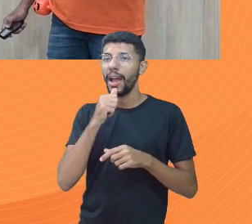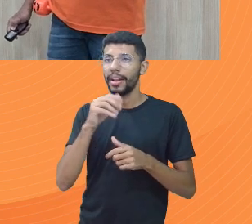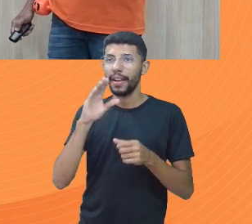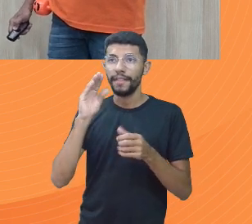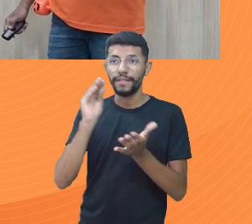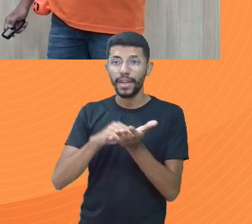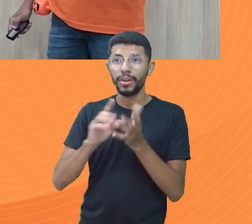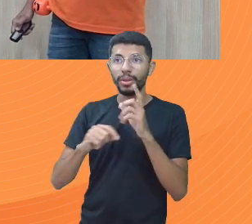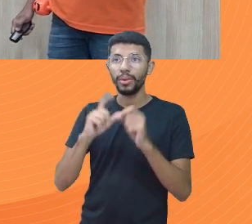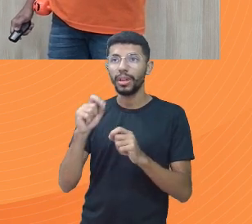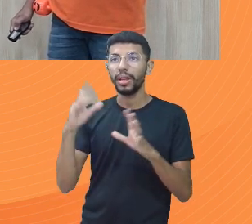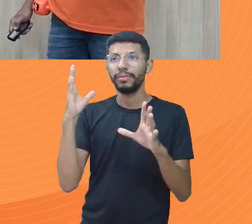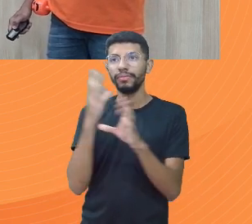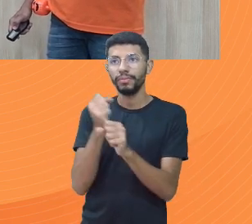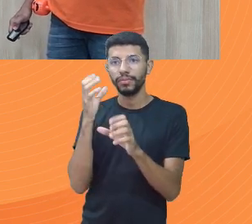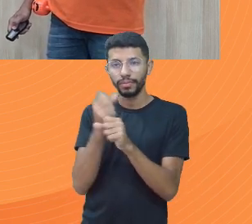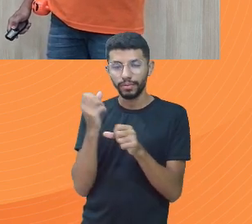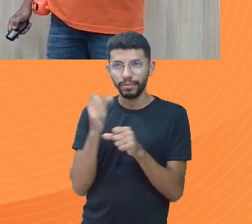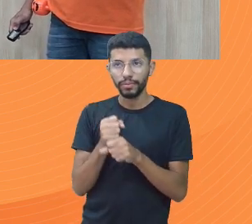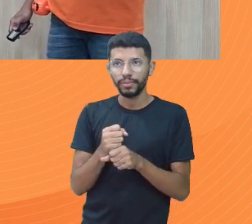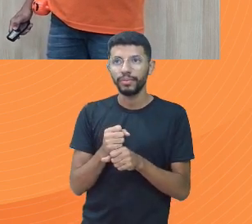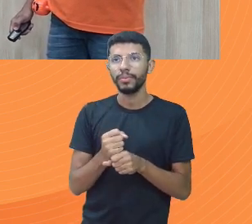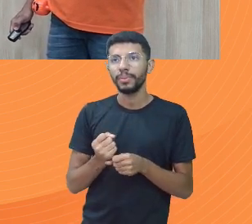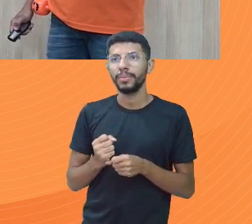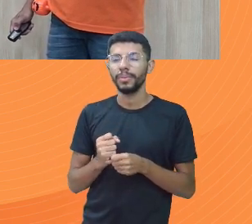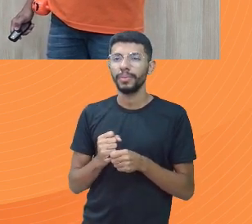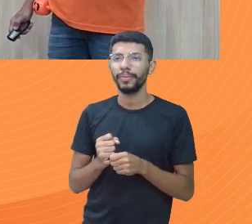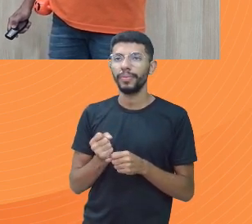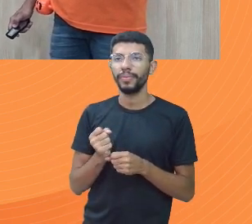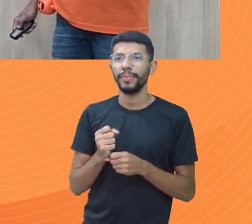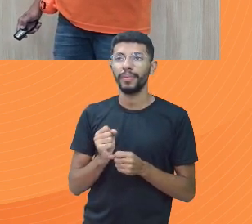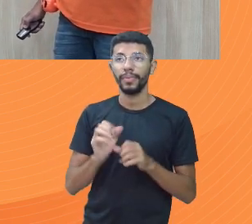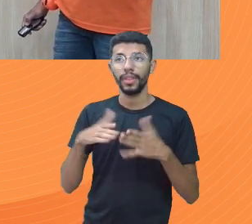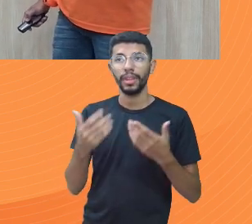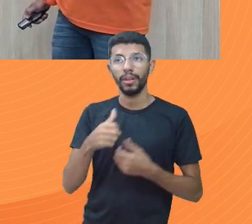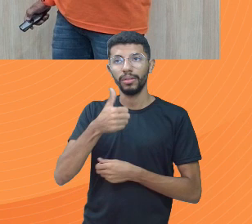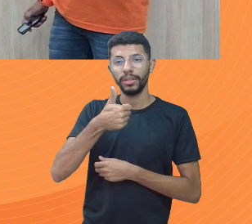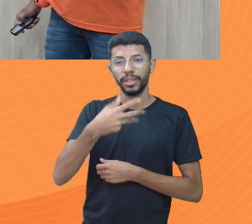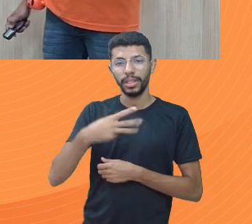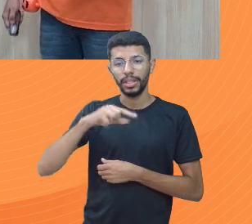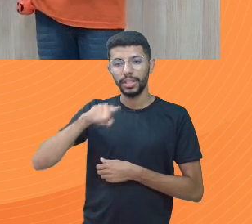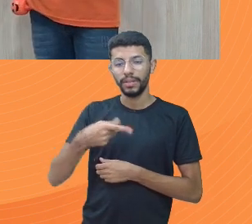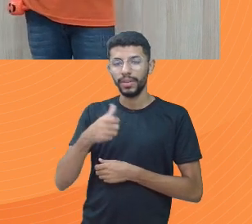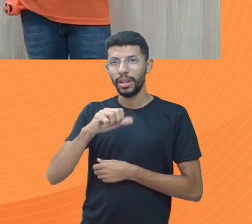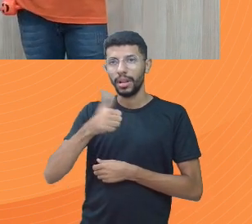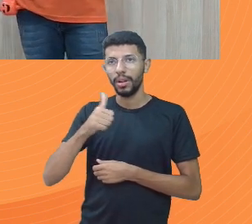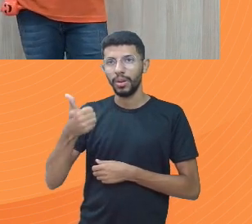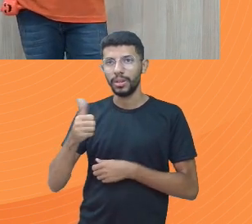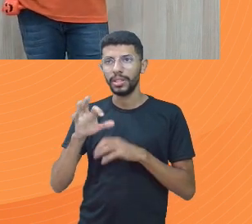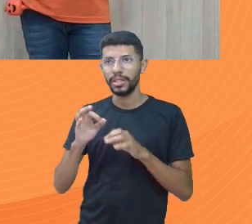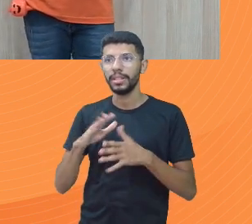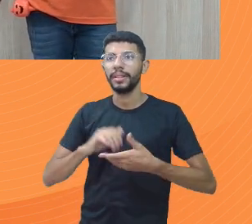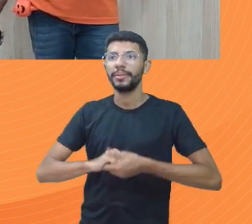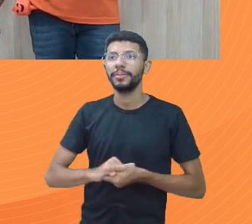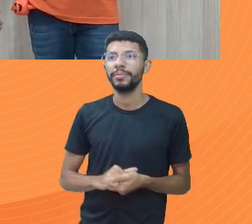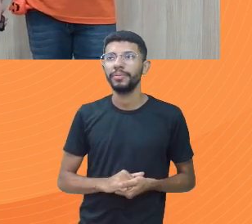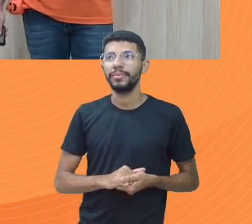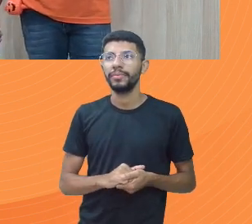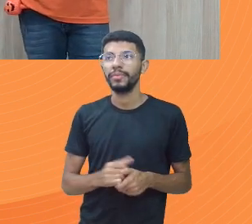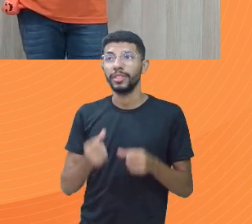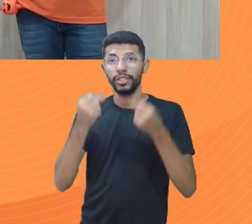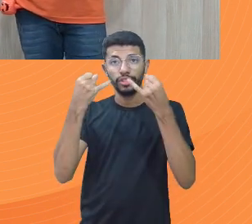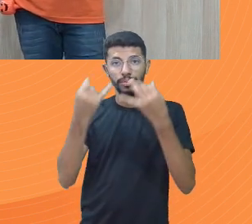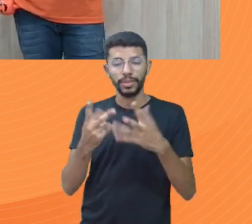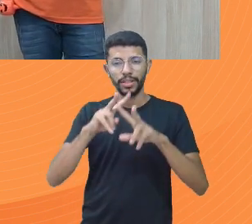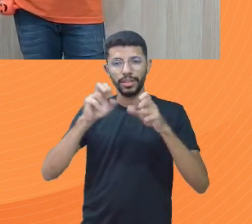soma. Então, fazendo aí a soma, ficou 13,11. Acabei falando aqui sobre a explicação